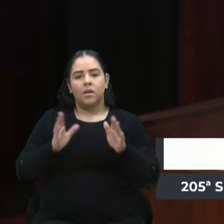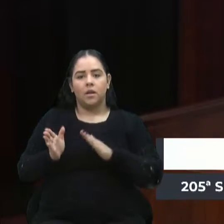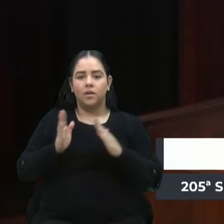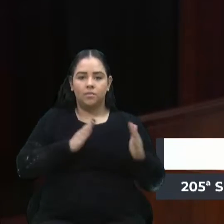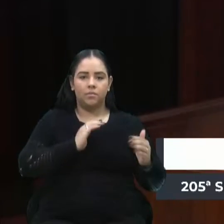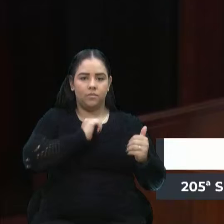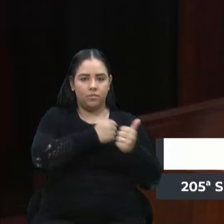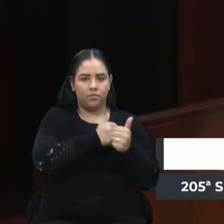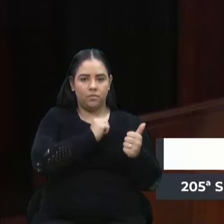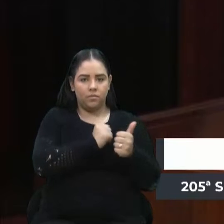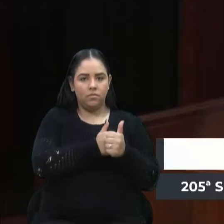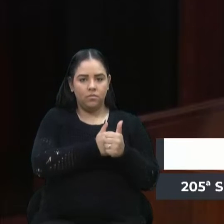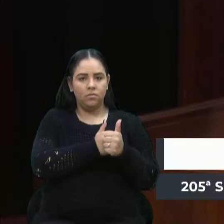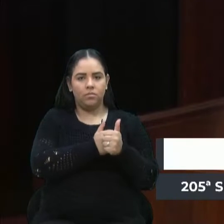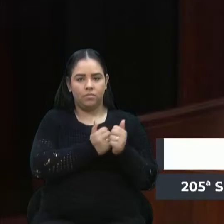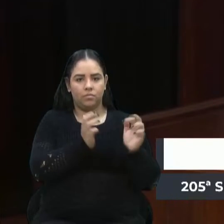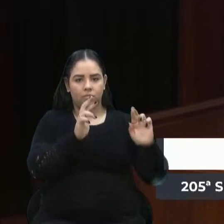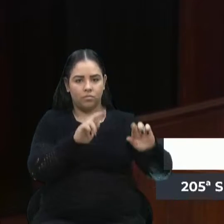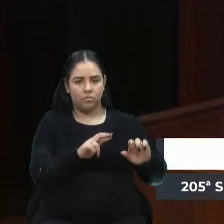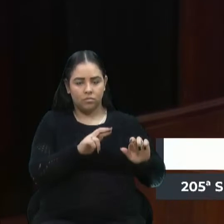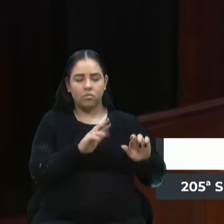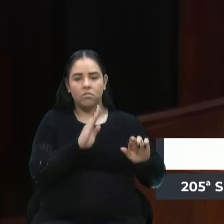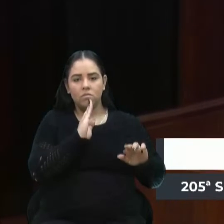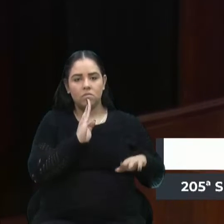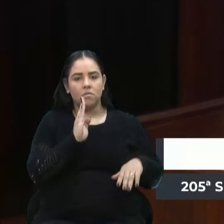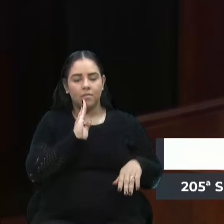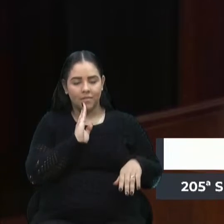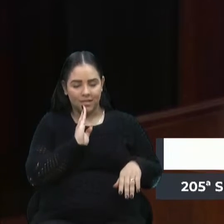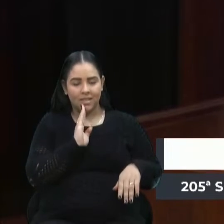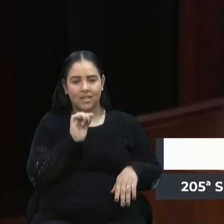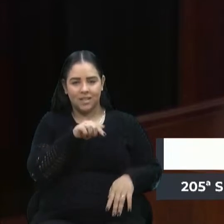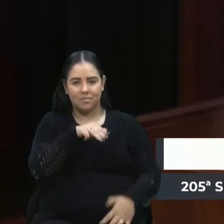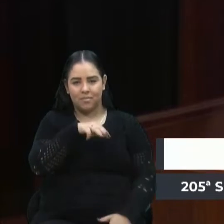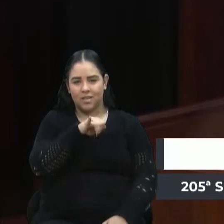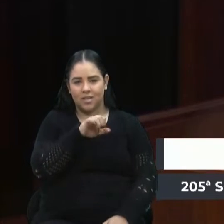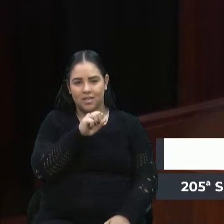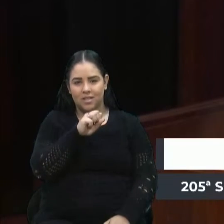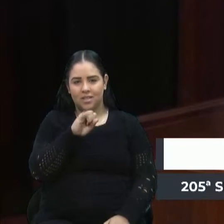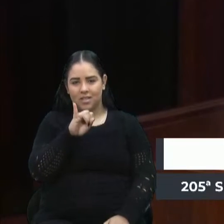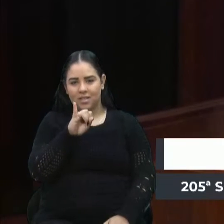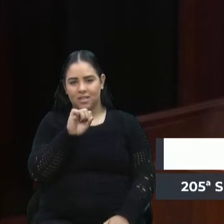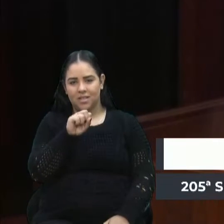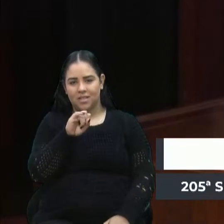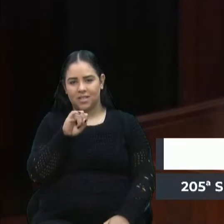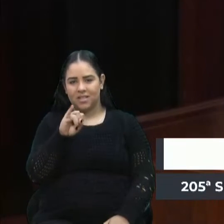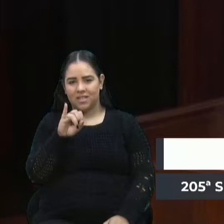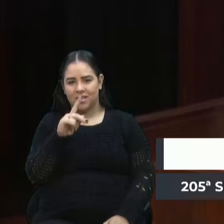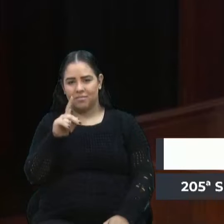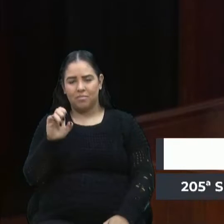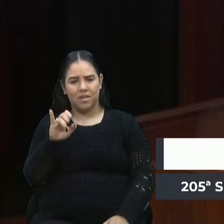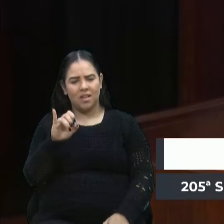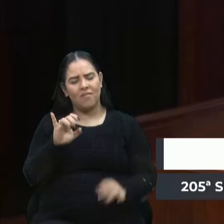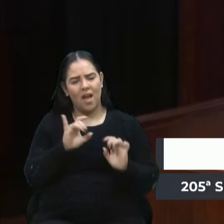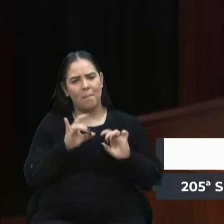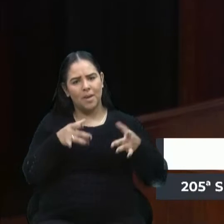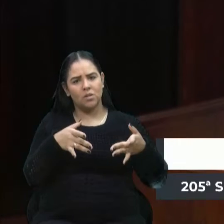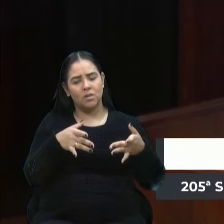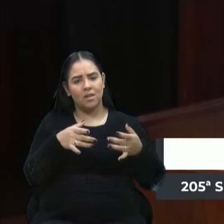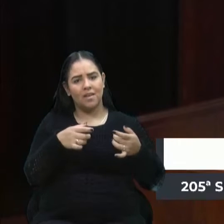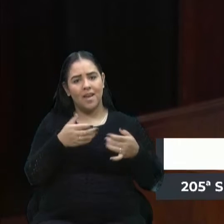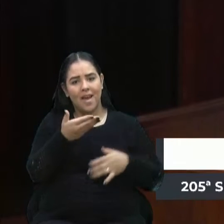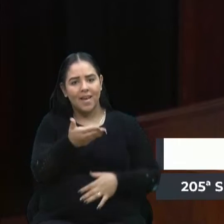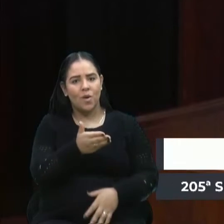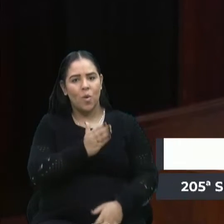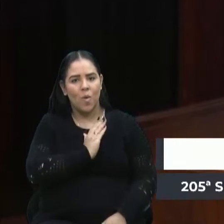próxima onde fica a região dos bares, do Mississippi, ela estava de certa forma, abandonada. E é o coração, é a